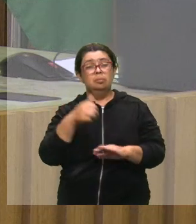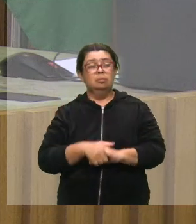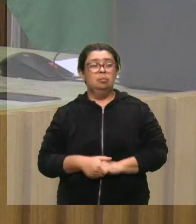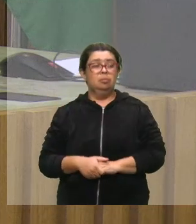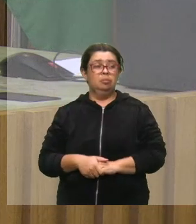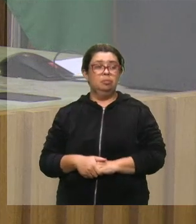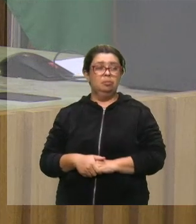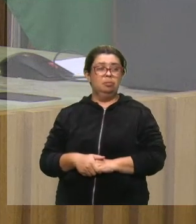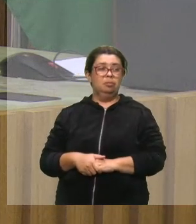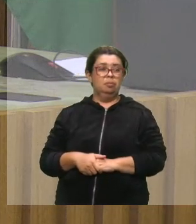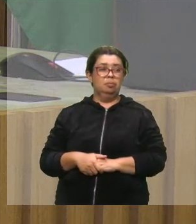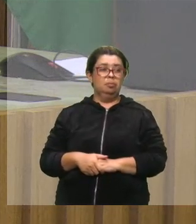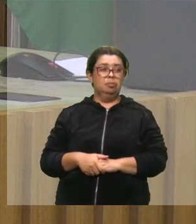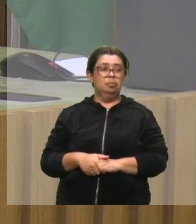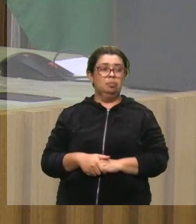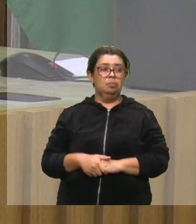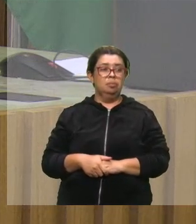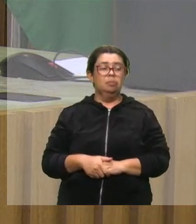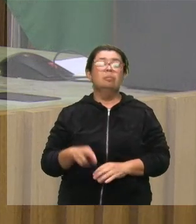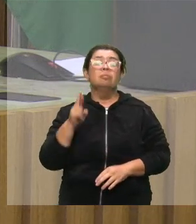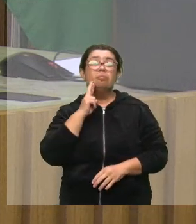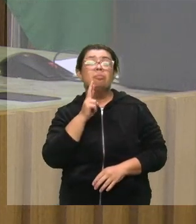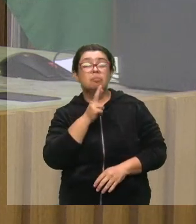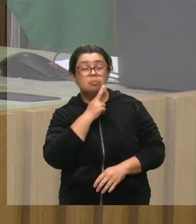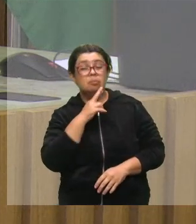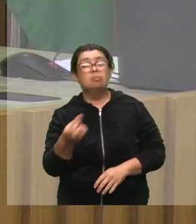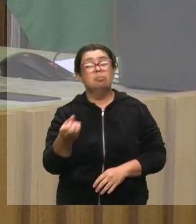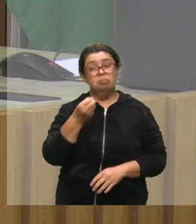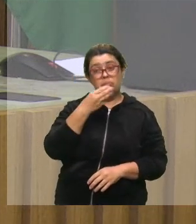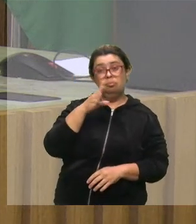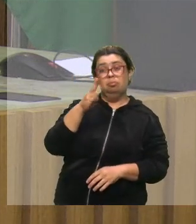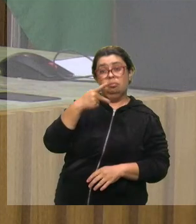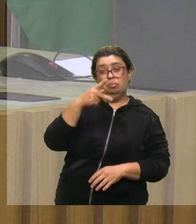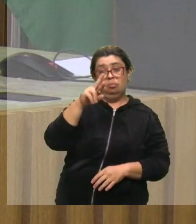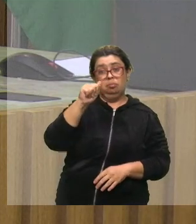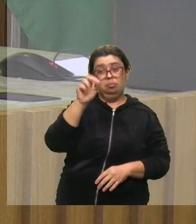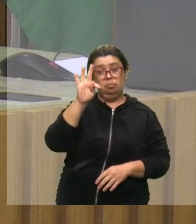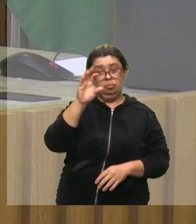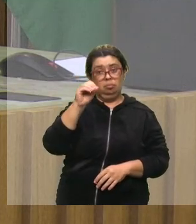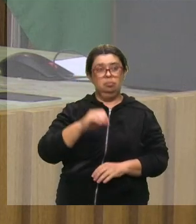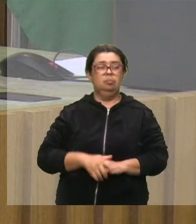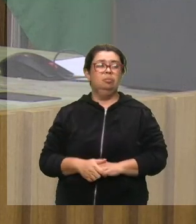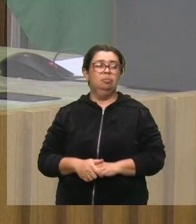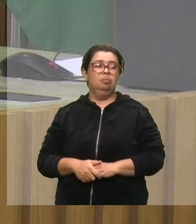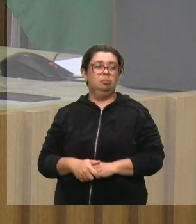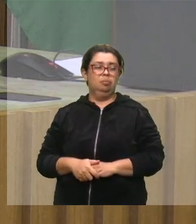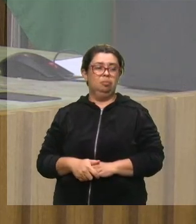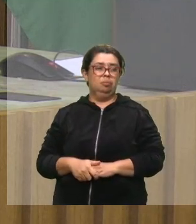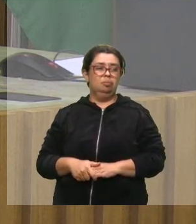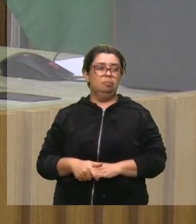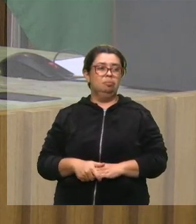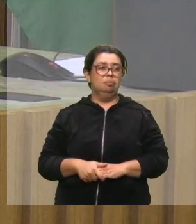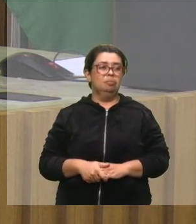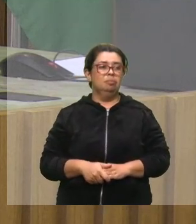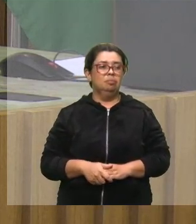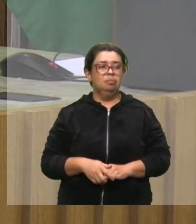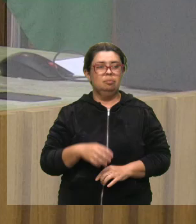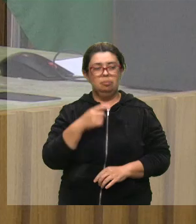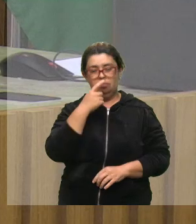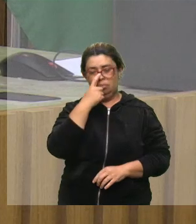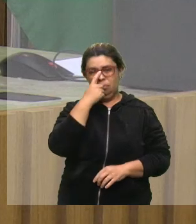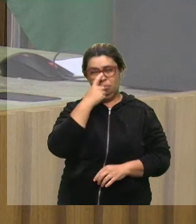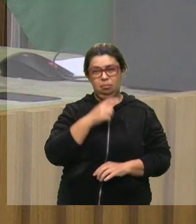né, o bom prato, dá para fazer um acordo com o governo estadual, entendeu?